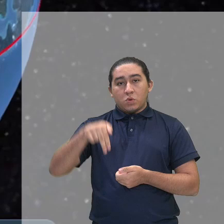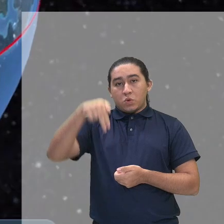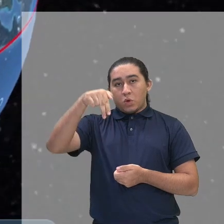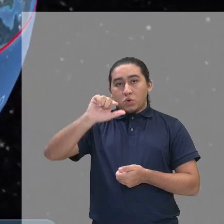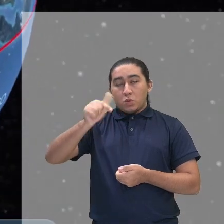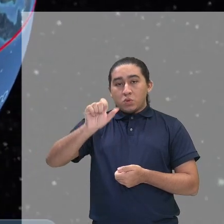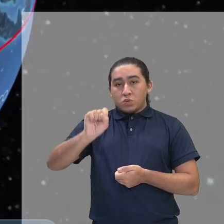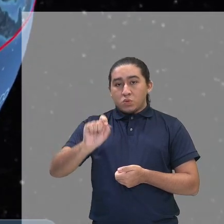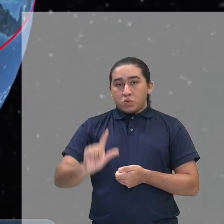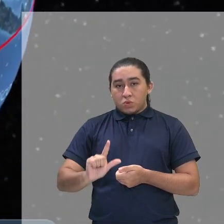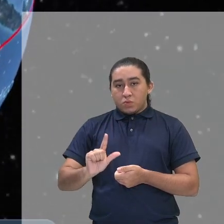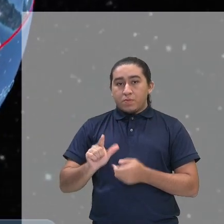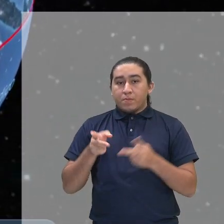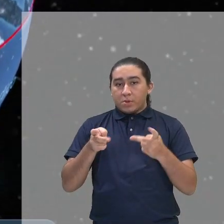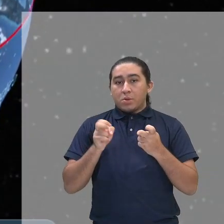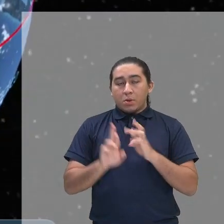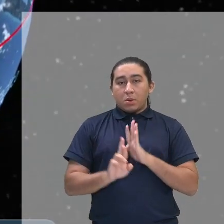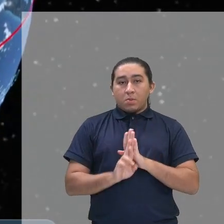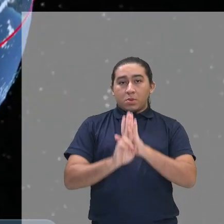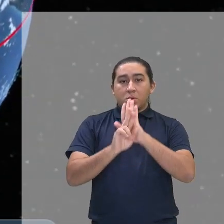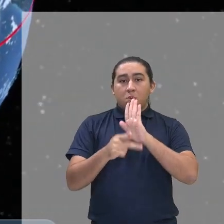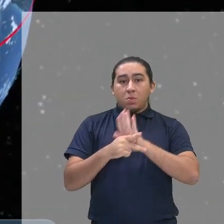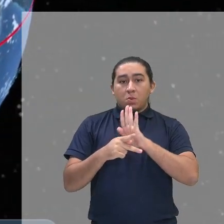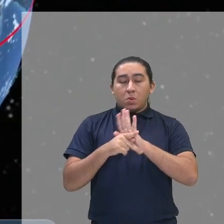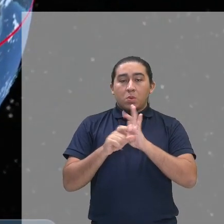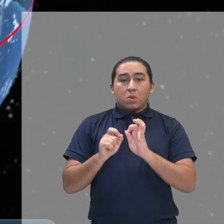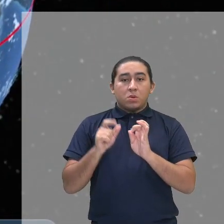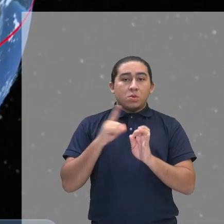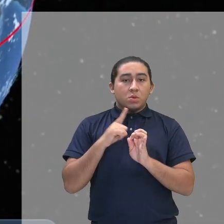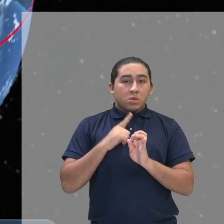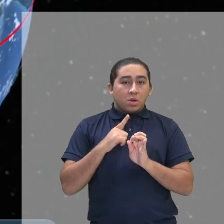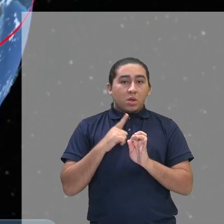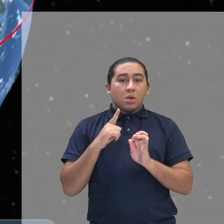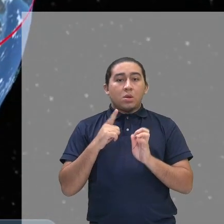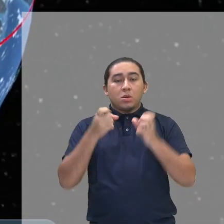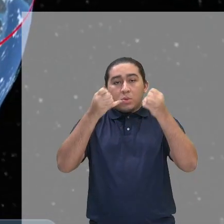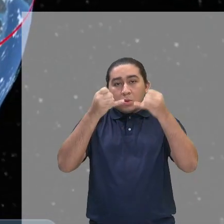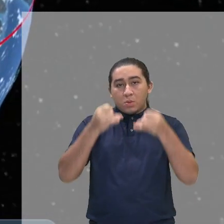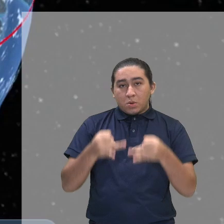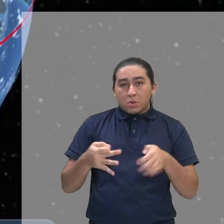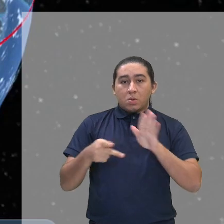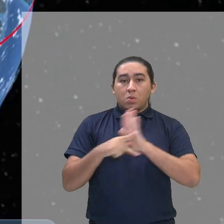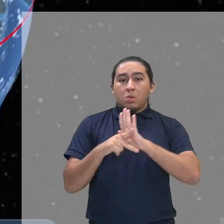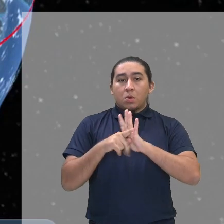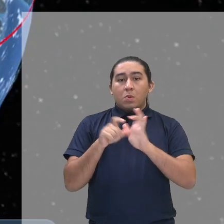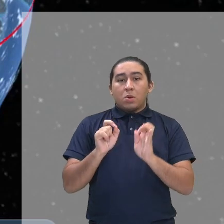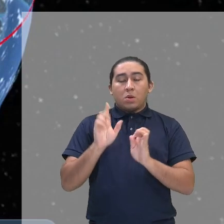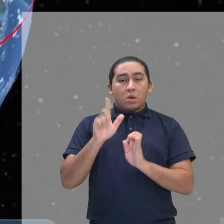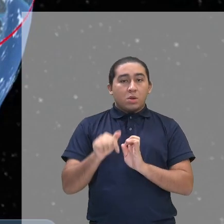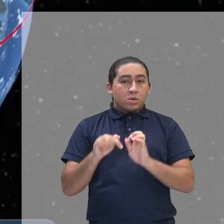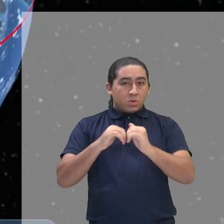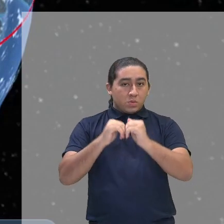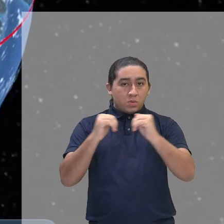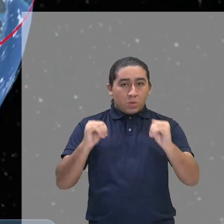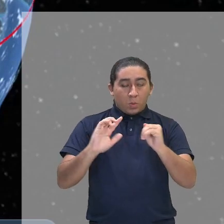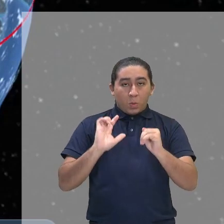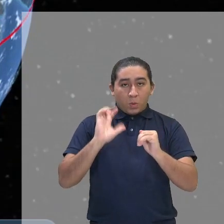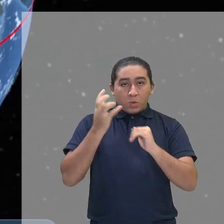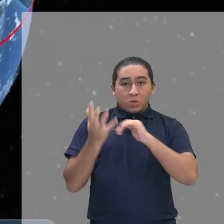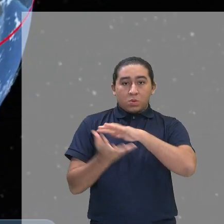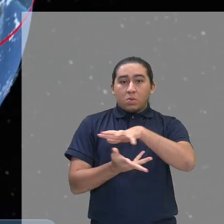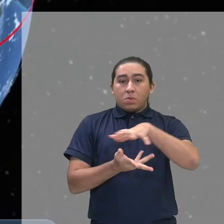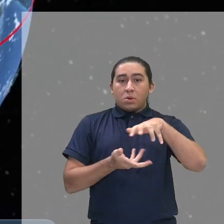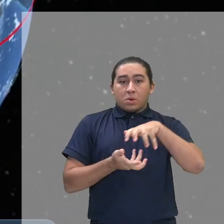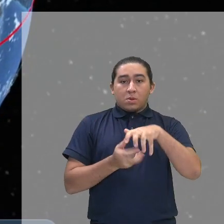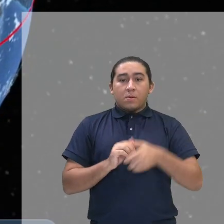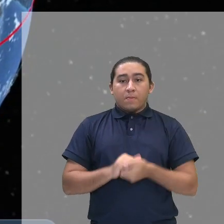a gente observa essa representação, essa animação, que mostra para a gente essas divisões que acontecem no planeta. A gente